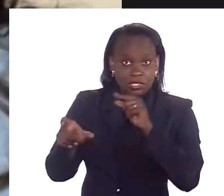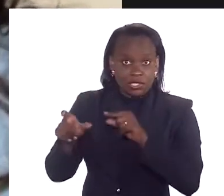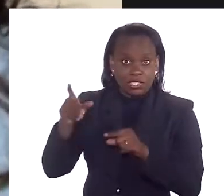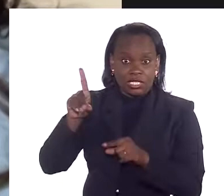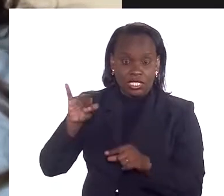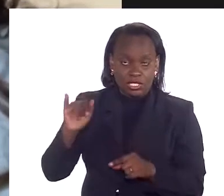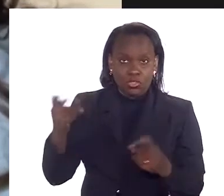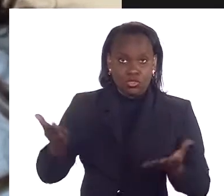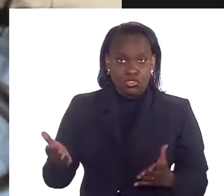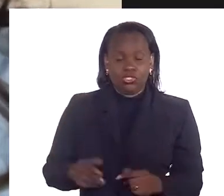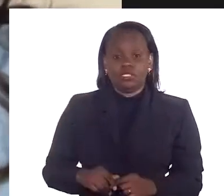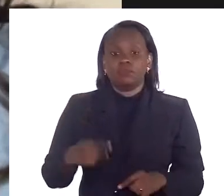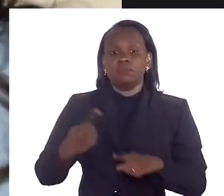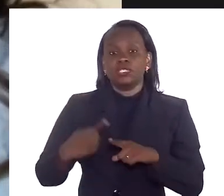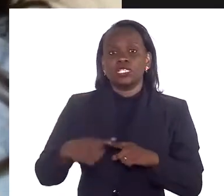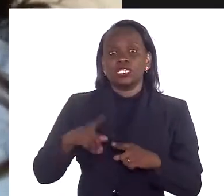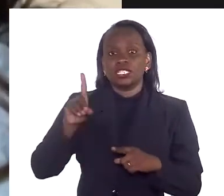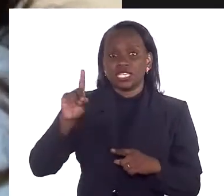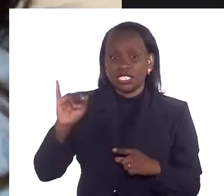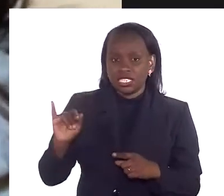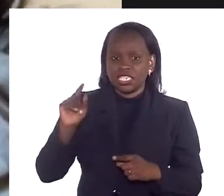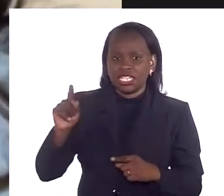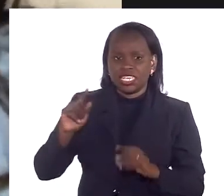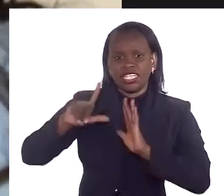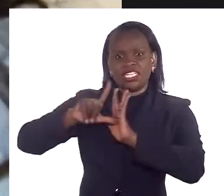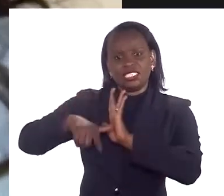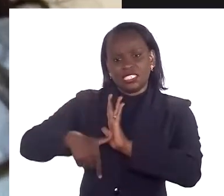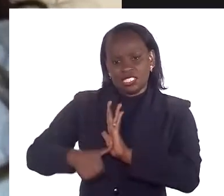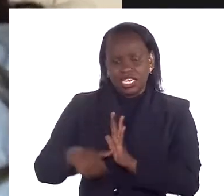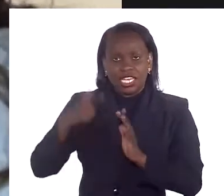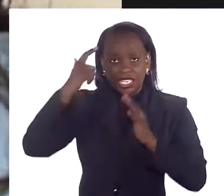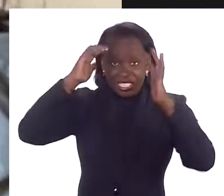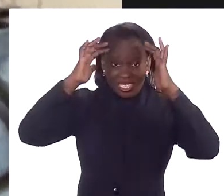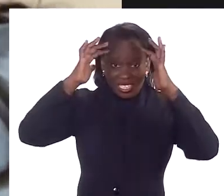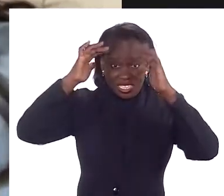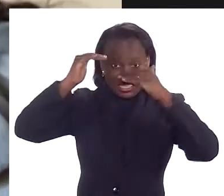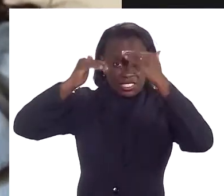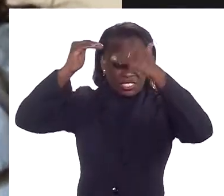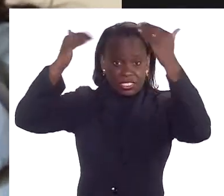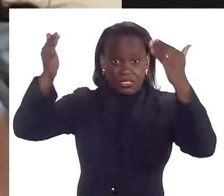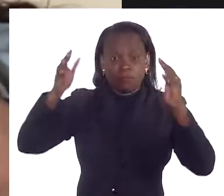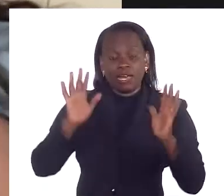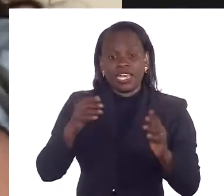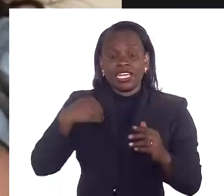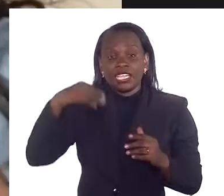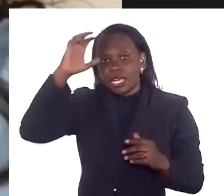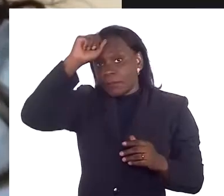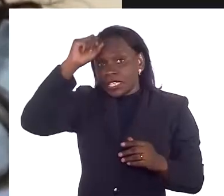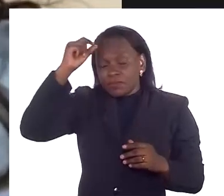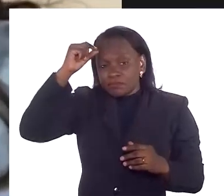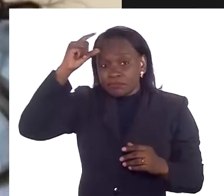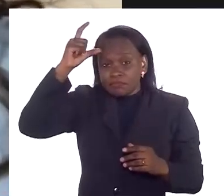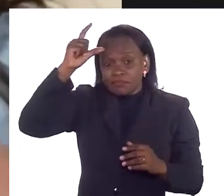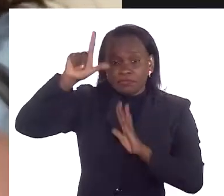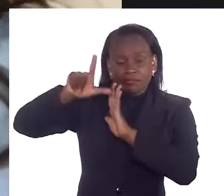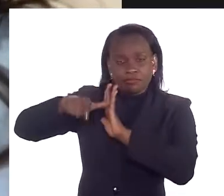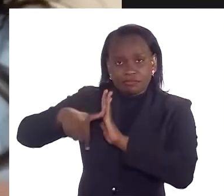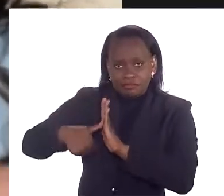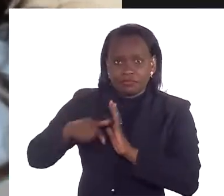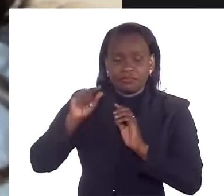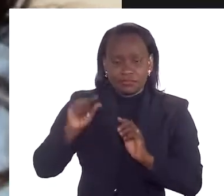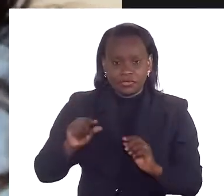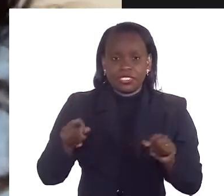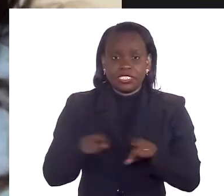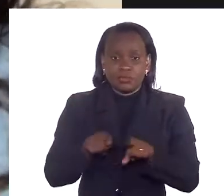deficiência intelectual hoje em dia. Né? Porque a deficiência intelectual é um atraso no neurodesenvolvimento que inclui um déficit cognitivo, ligado a